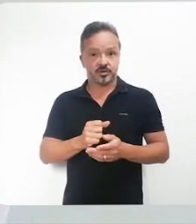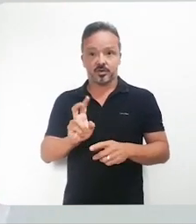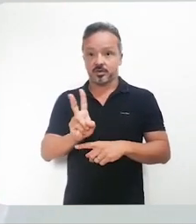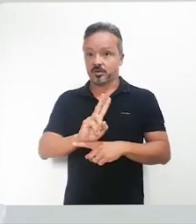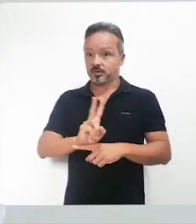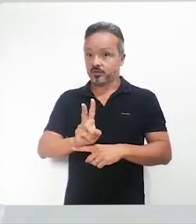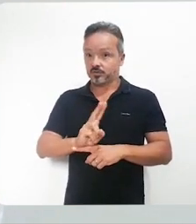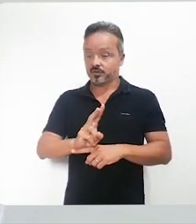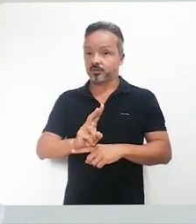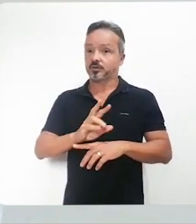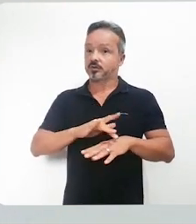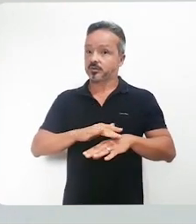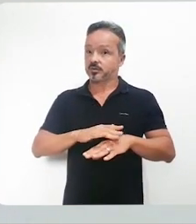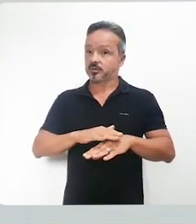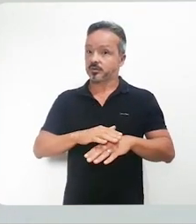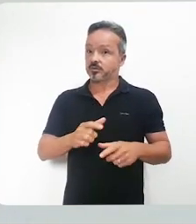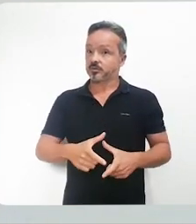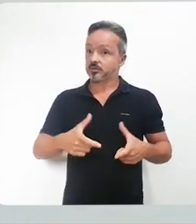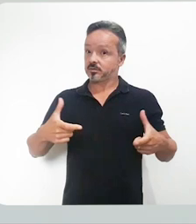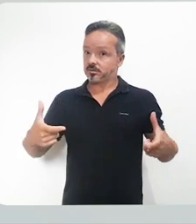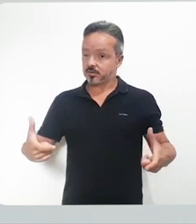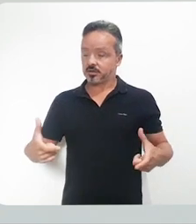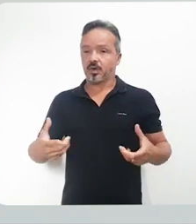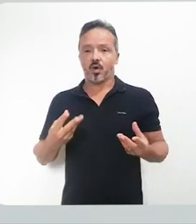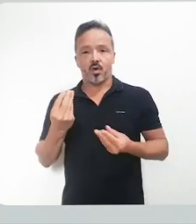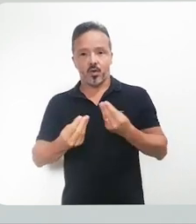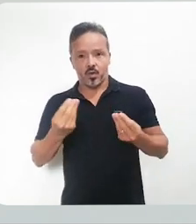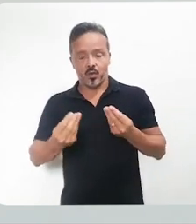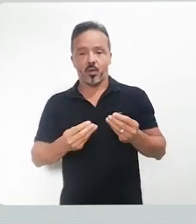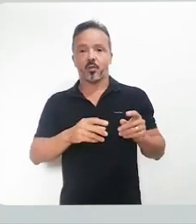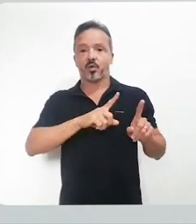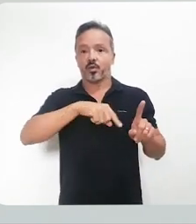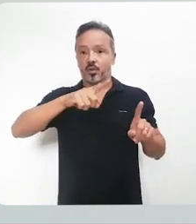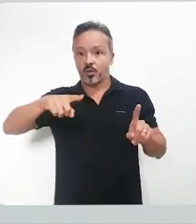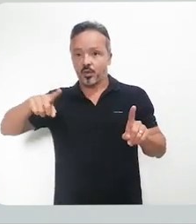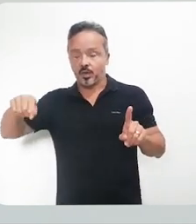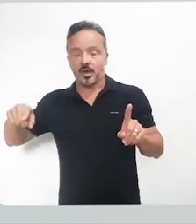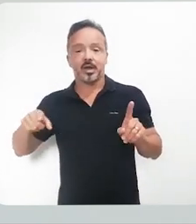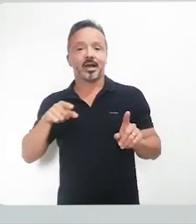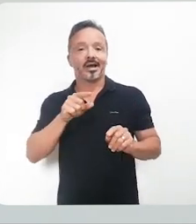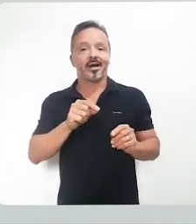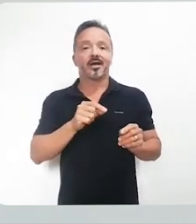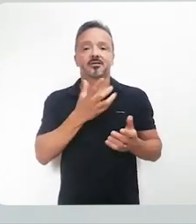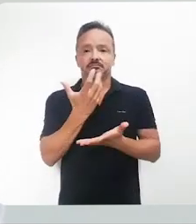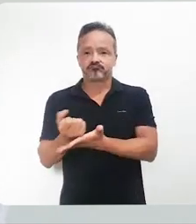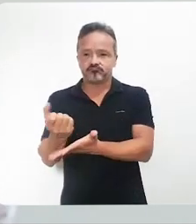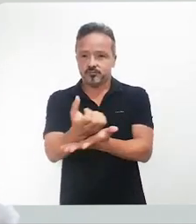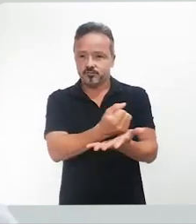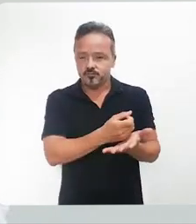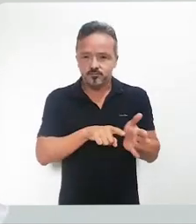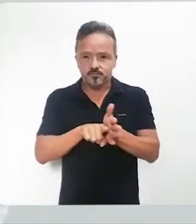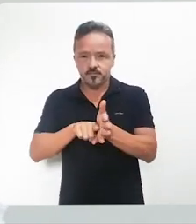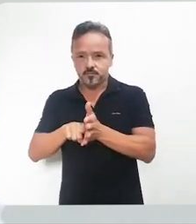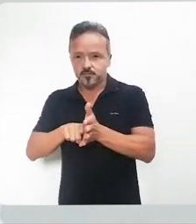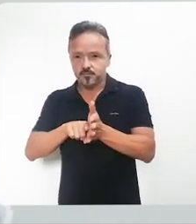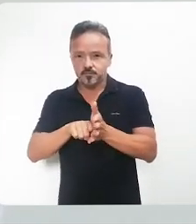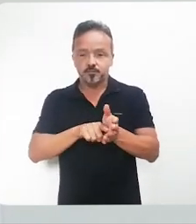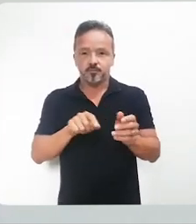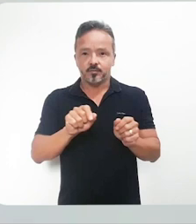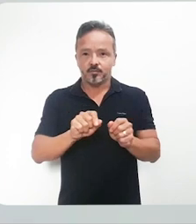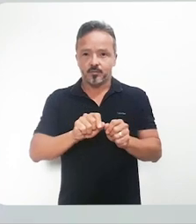na vigilância epidemiológica é manter os dados estatísticos atualizados, que são extremamente